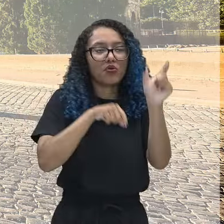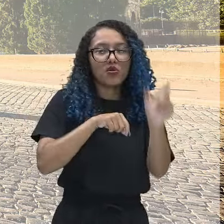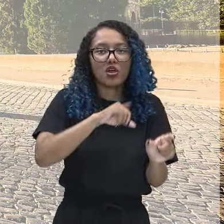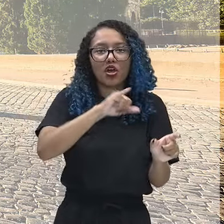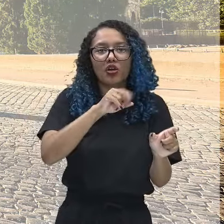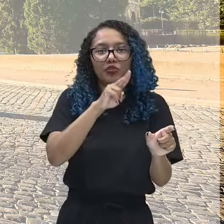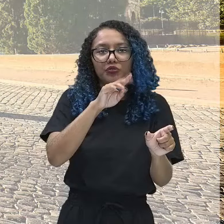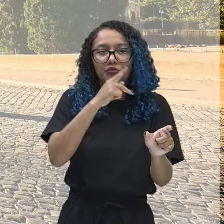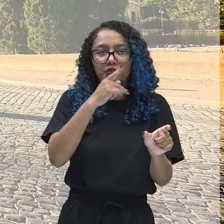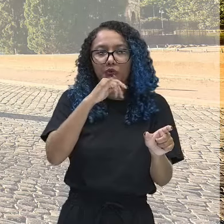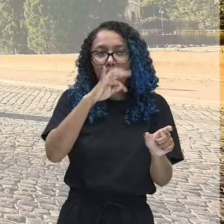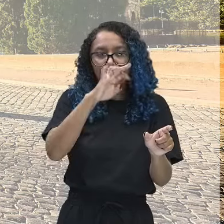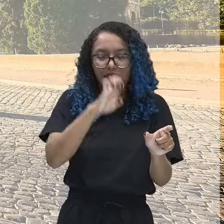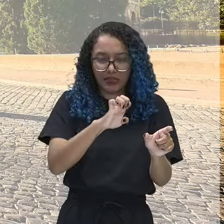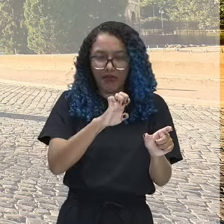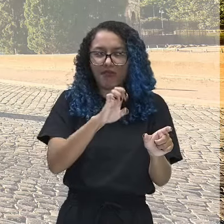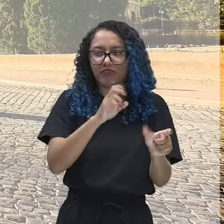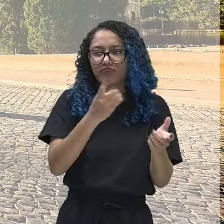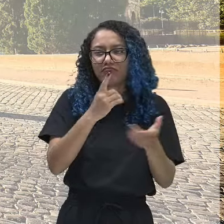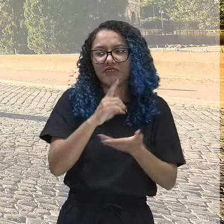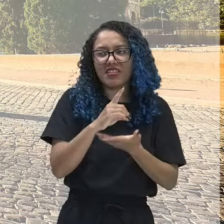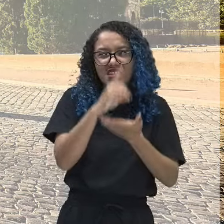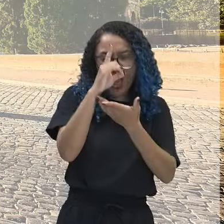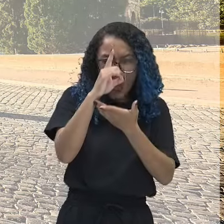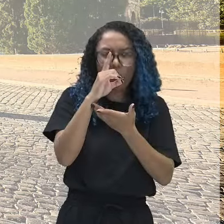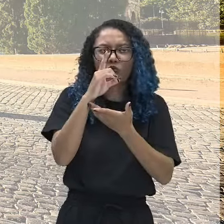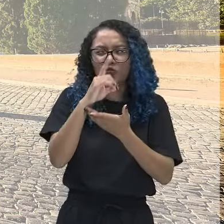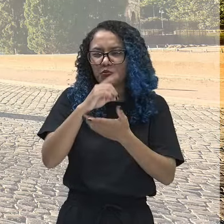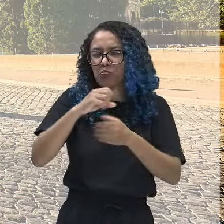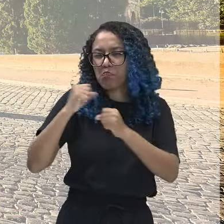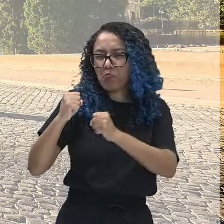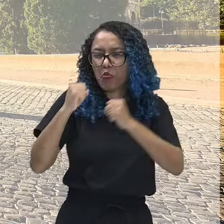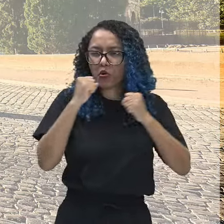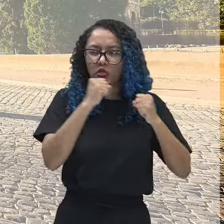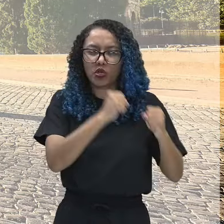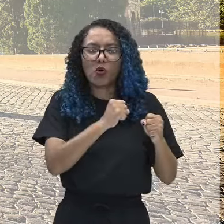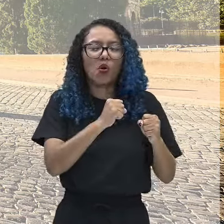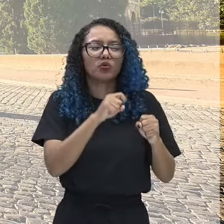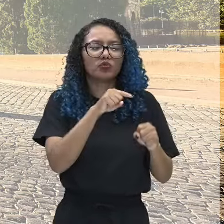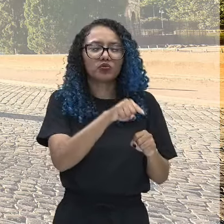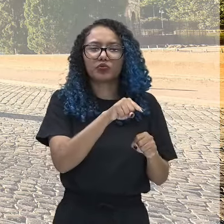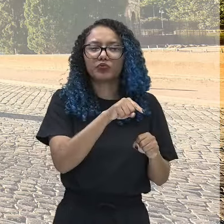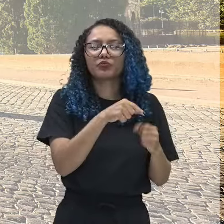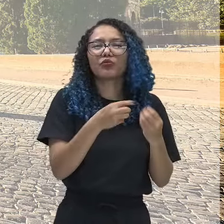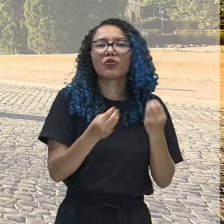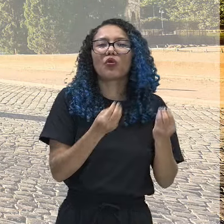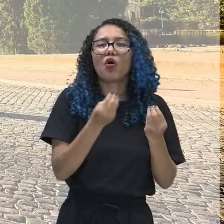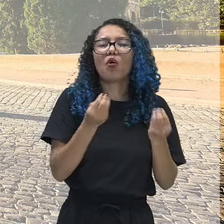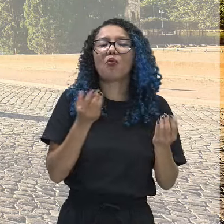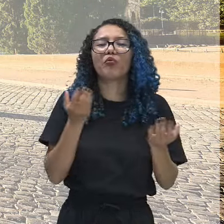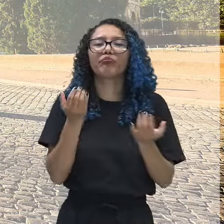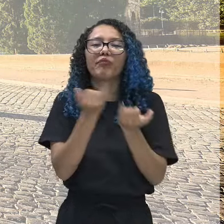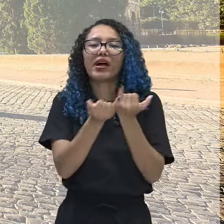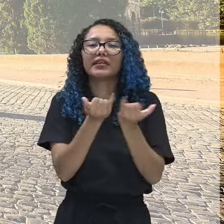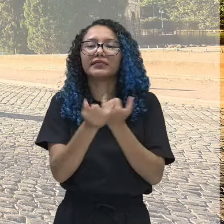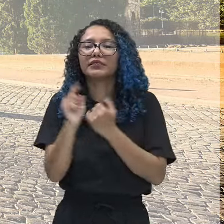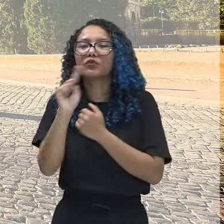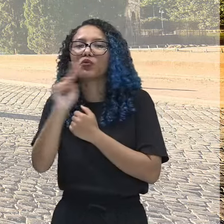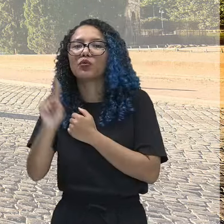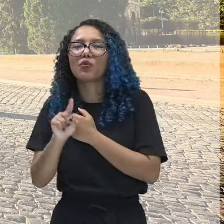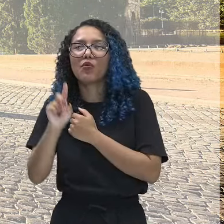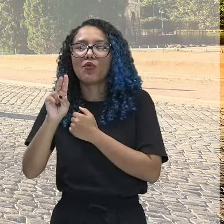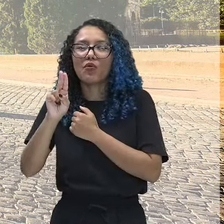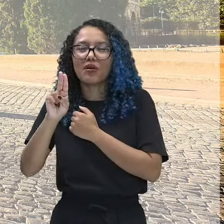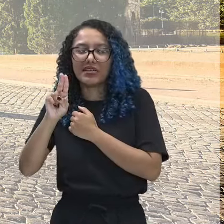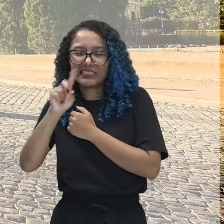poderosos deuses do panteão romano, ele era representado ali por Zeus, que era deus da mitologia grega,